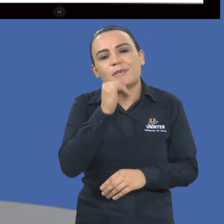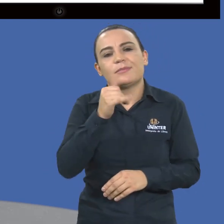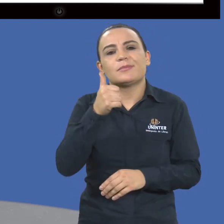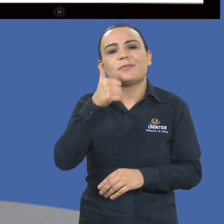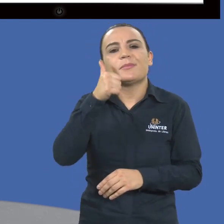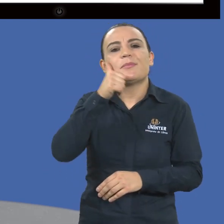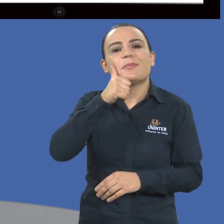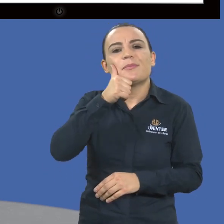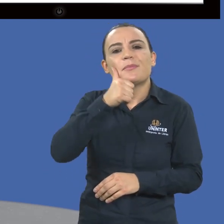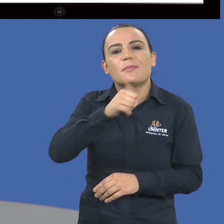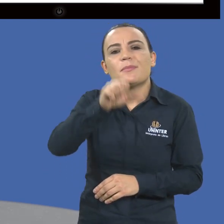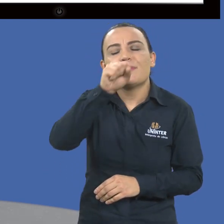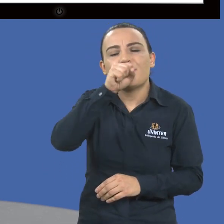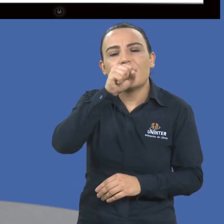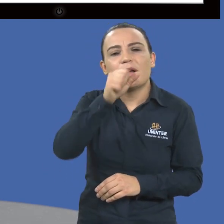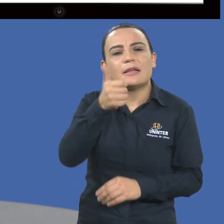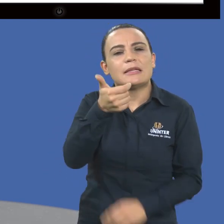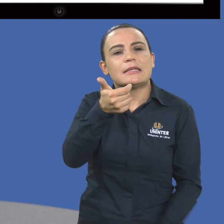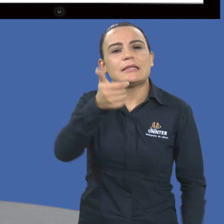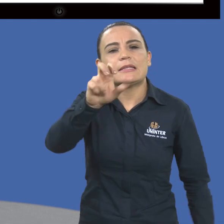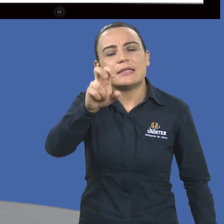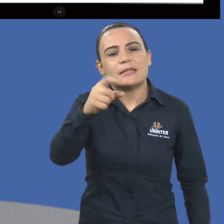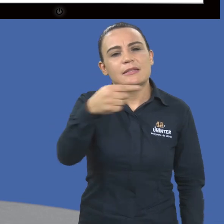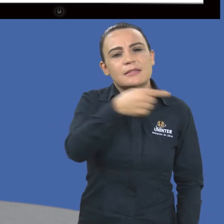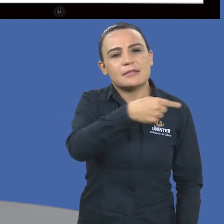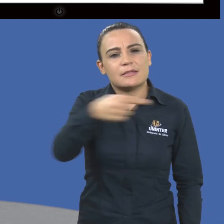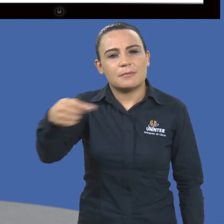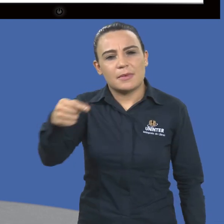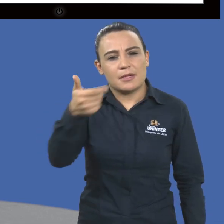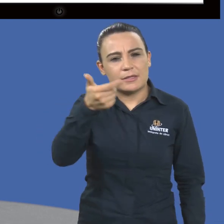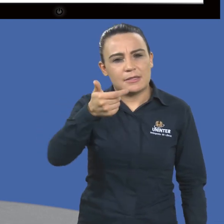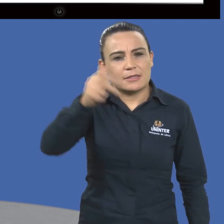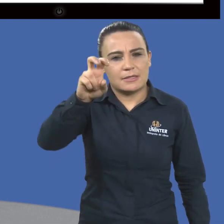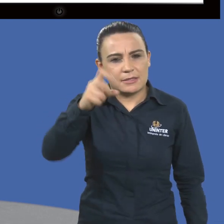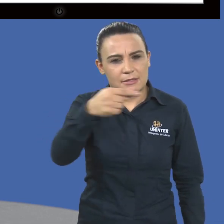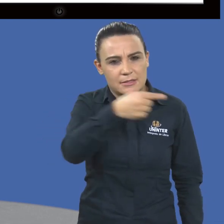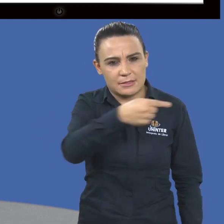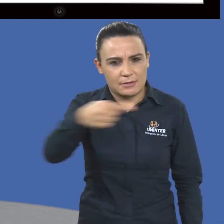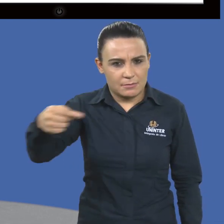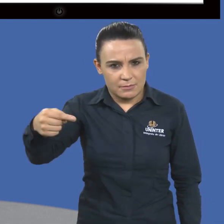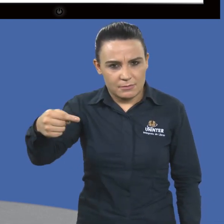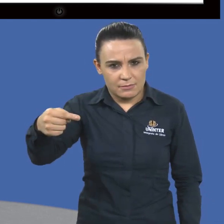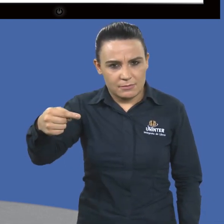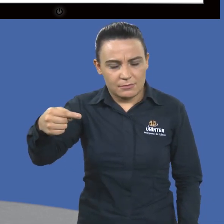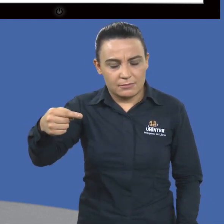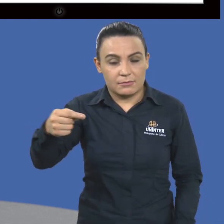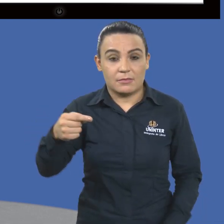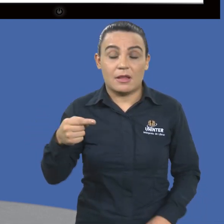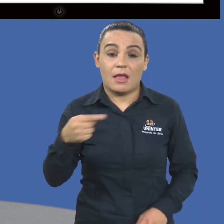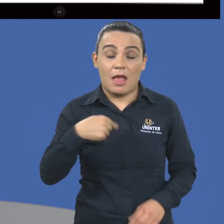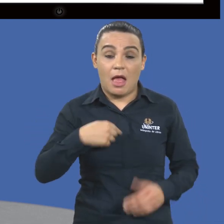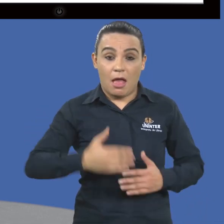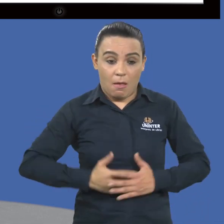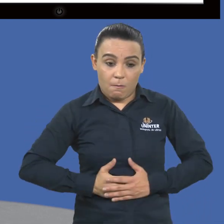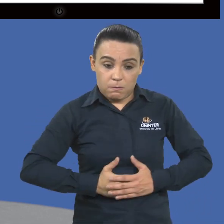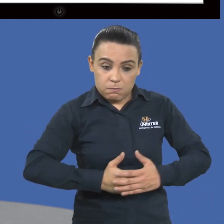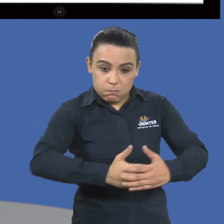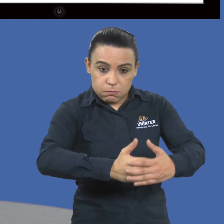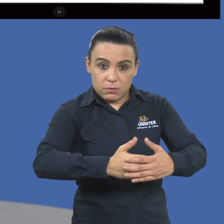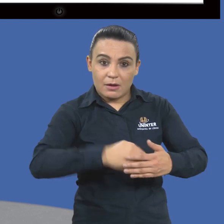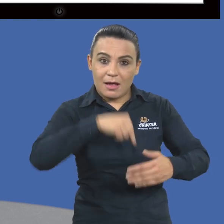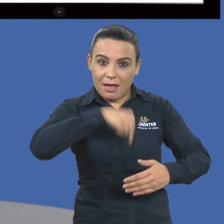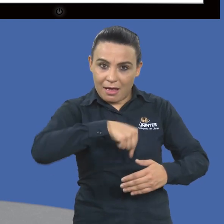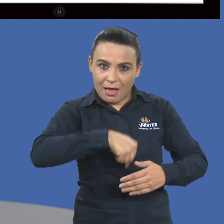que está com 15 semanas e sabe que o nenenzinho vai ter síndrome de Down, ela vai poder